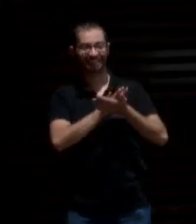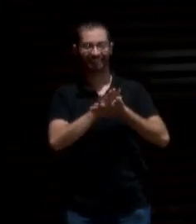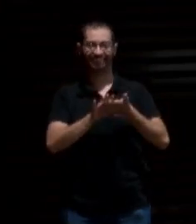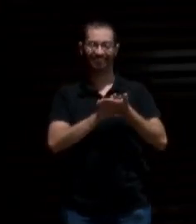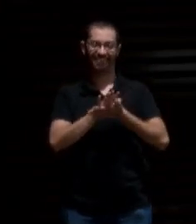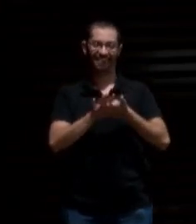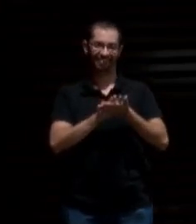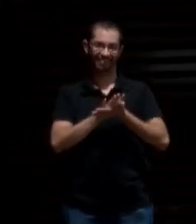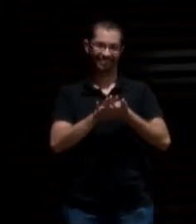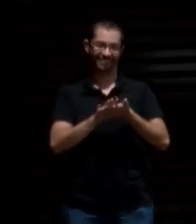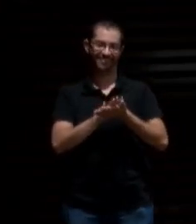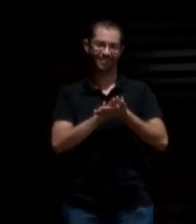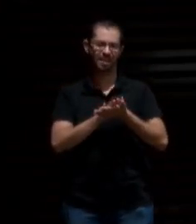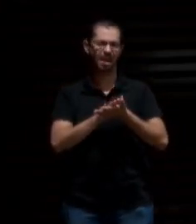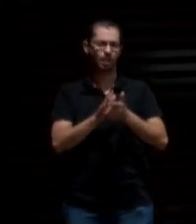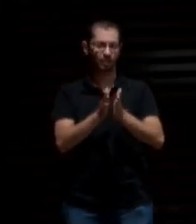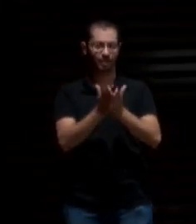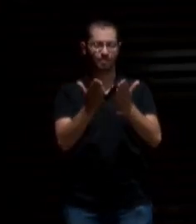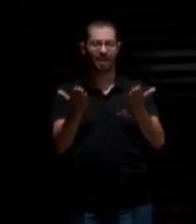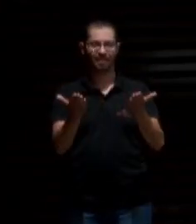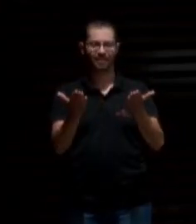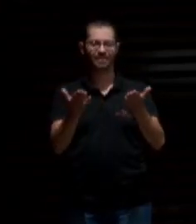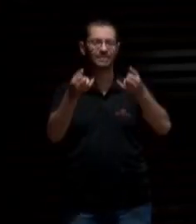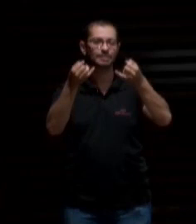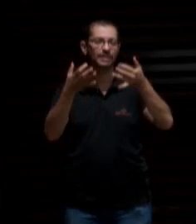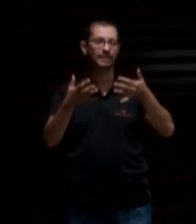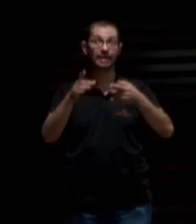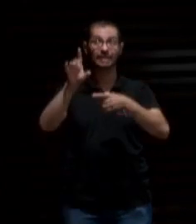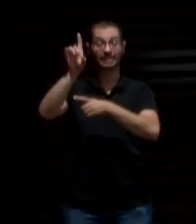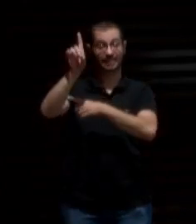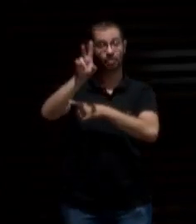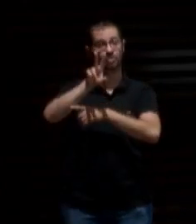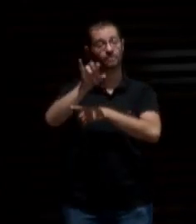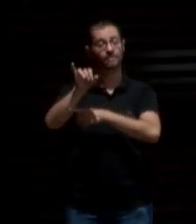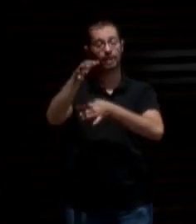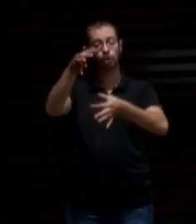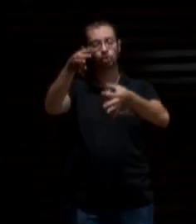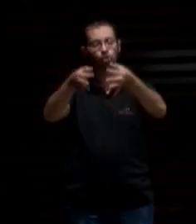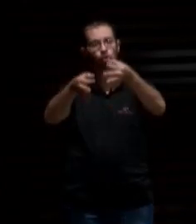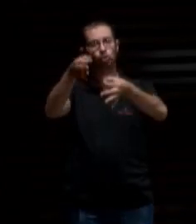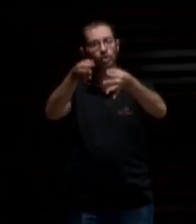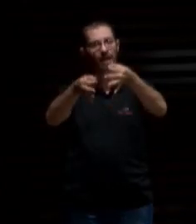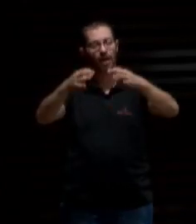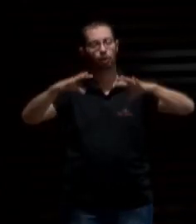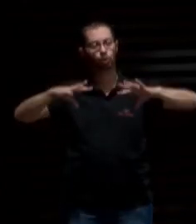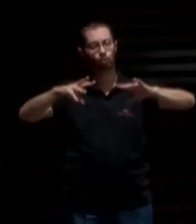O que a palavra de Deus está dizendo aqui? Que Deus julgará toda a humanidade, mas o juízo começa pela sua própria